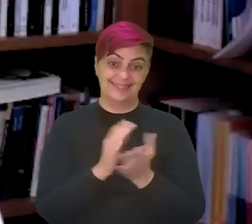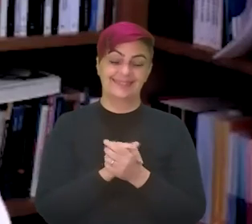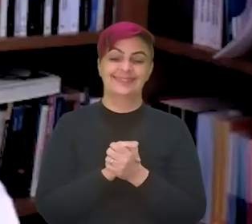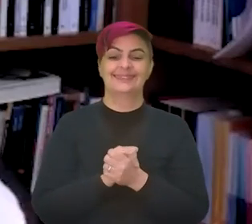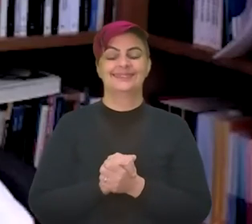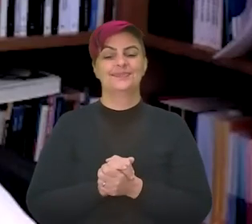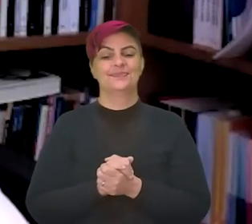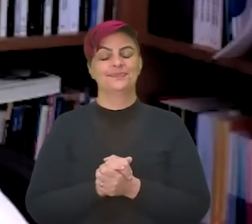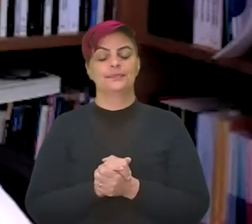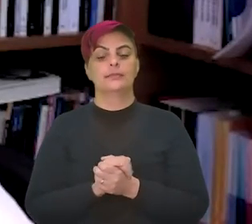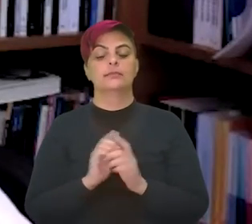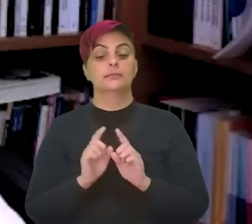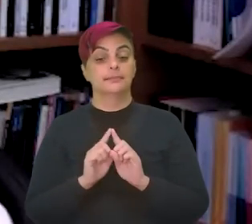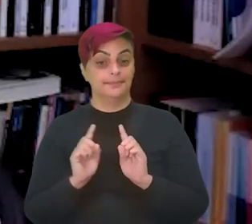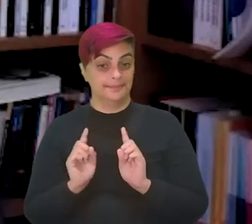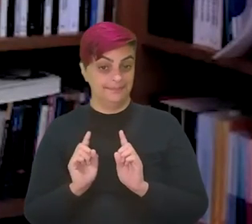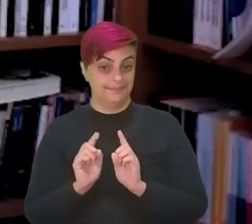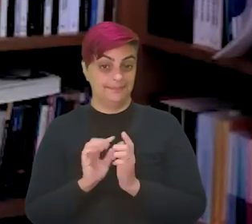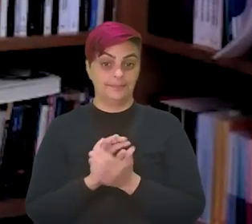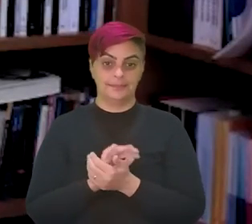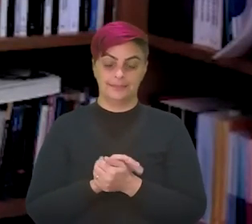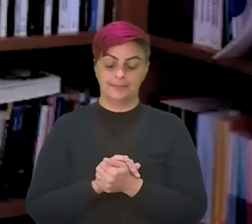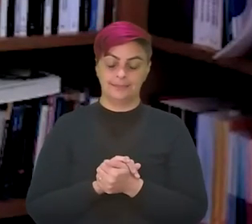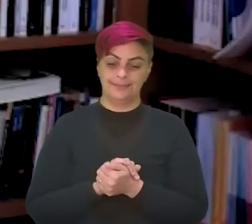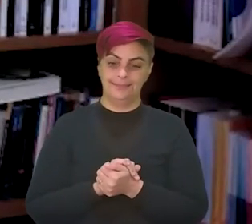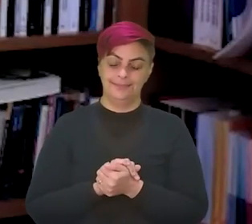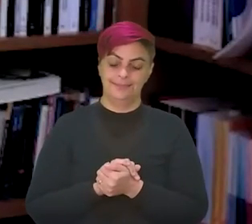Exato, exato, um século. Então,